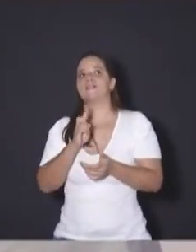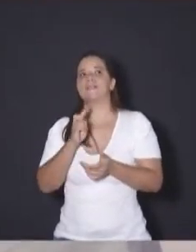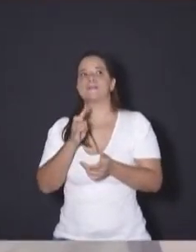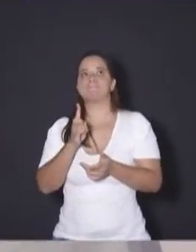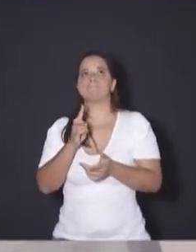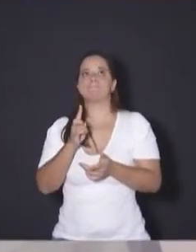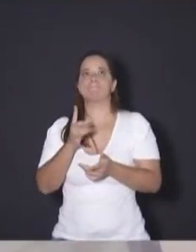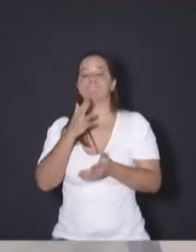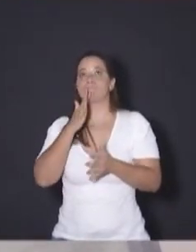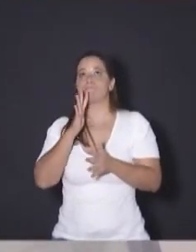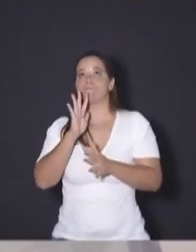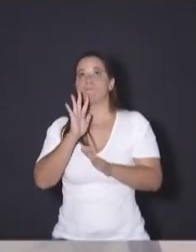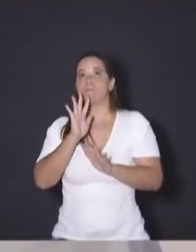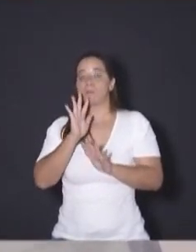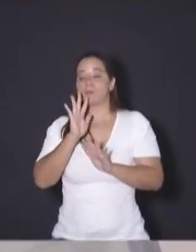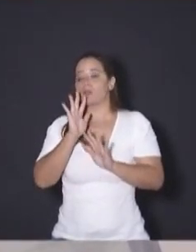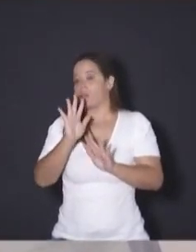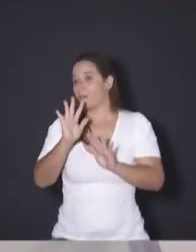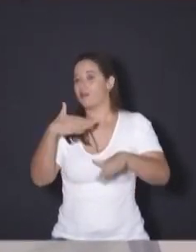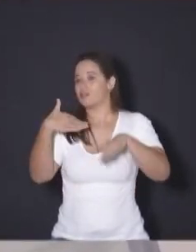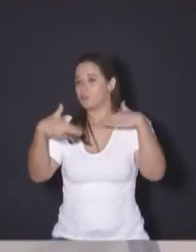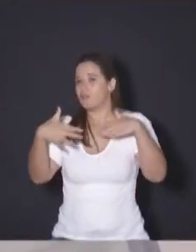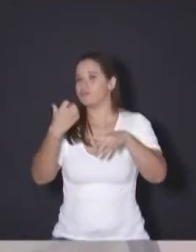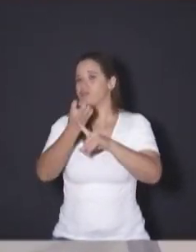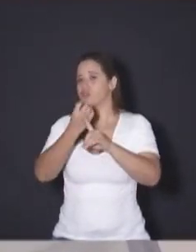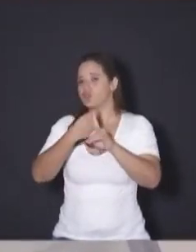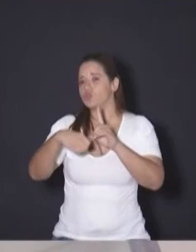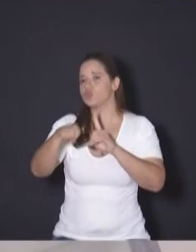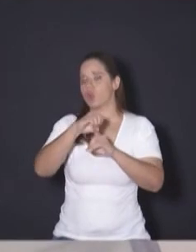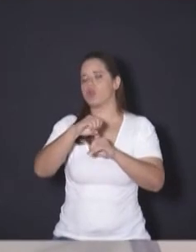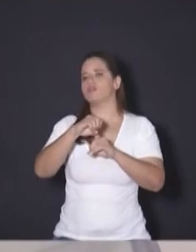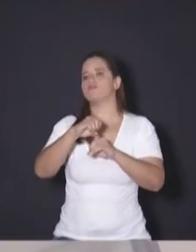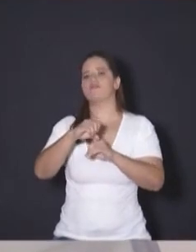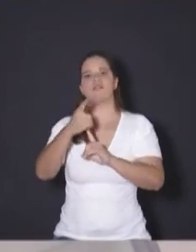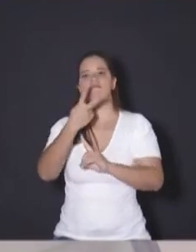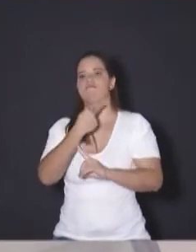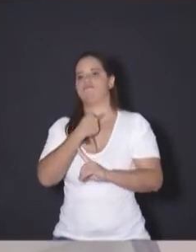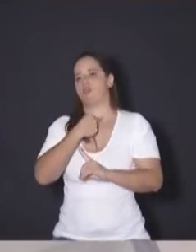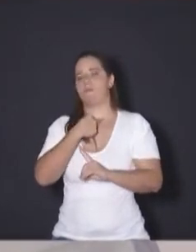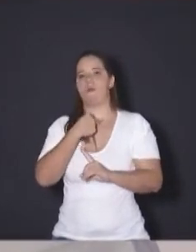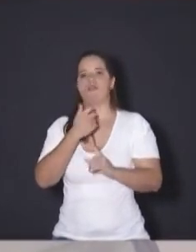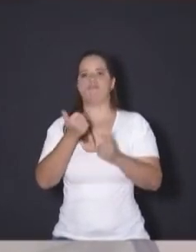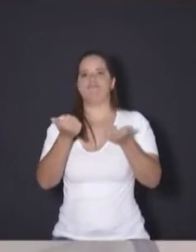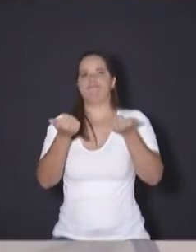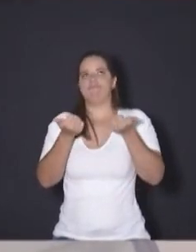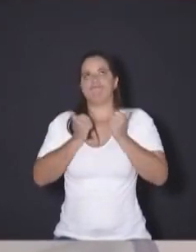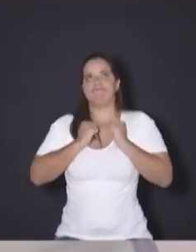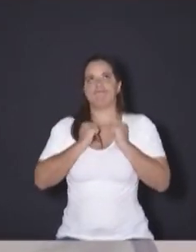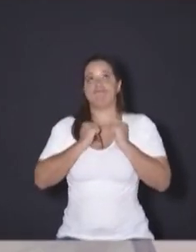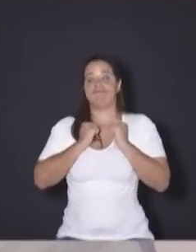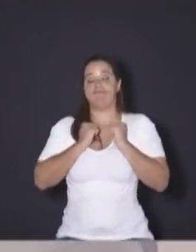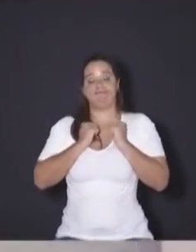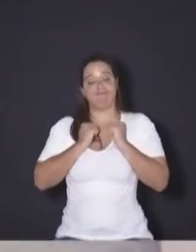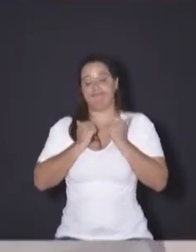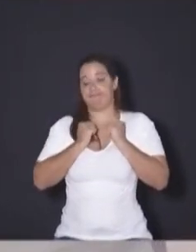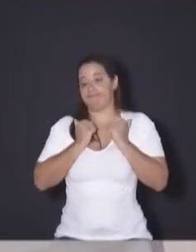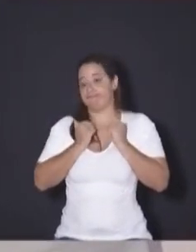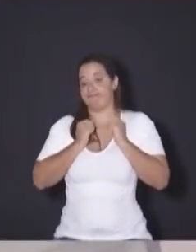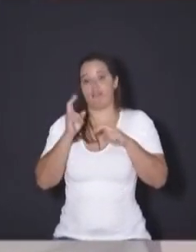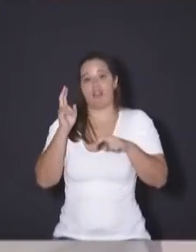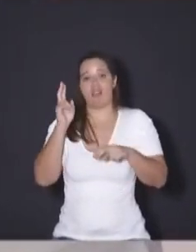mais os movimentos sociais têm que não podem ficar sentados esperando só